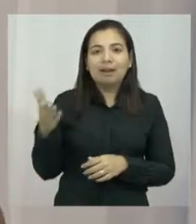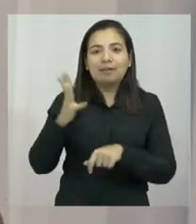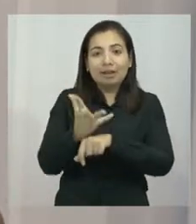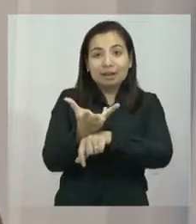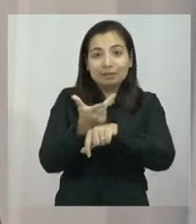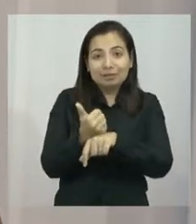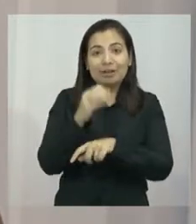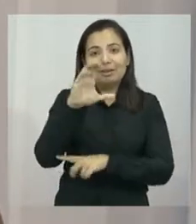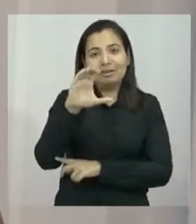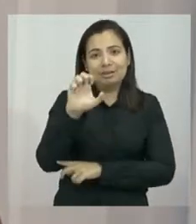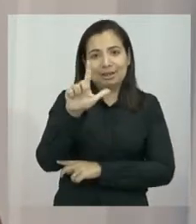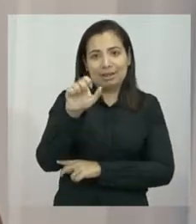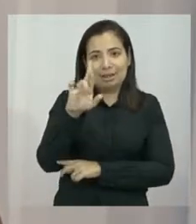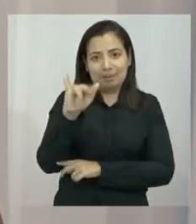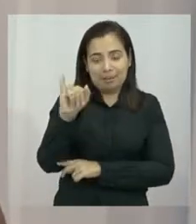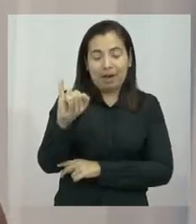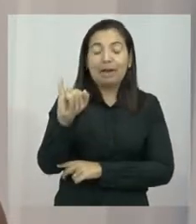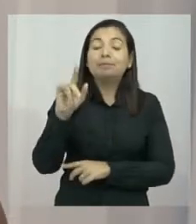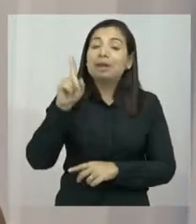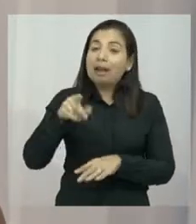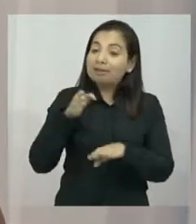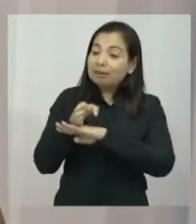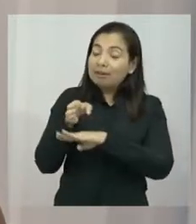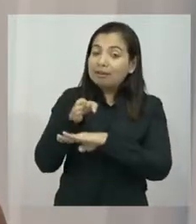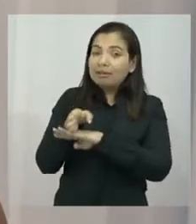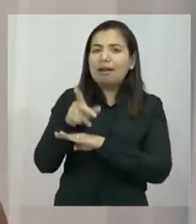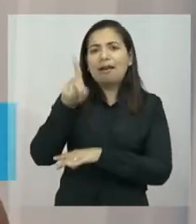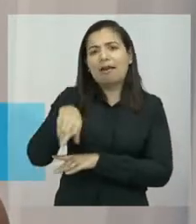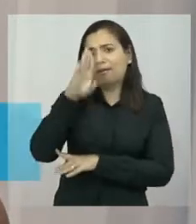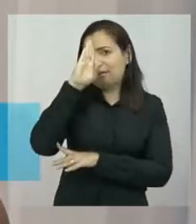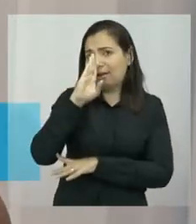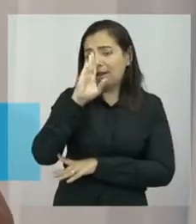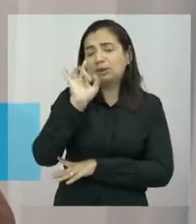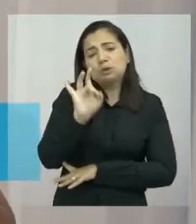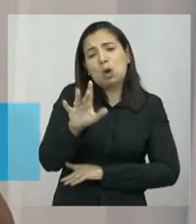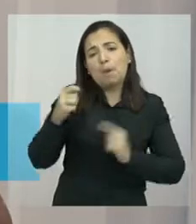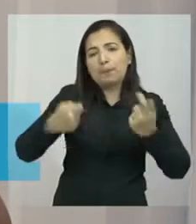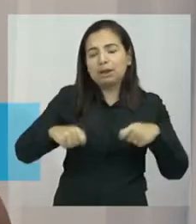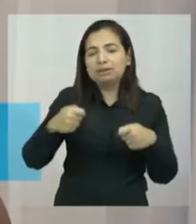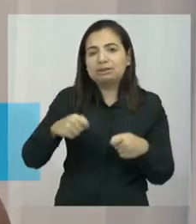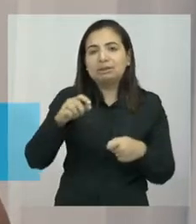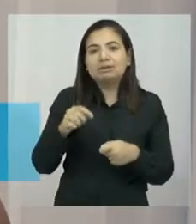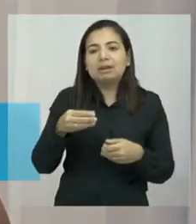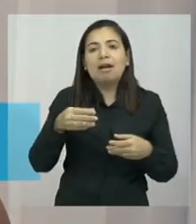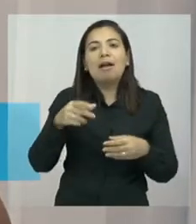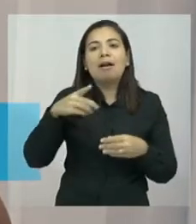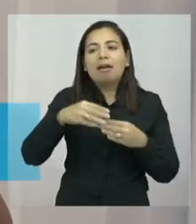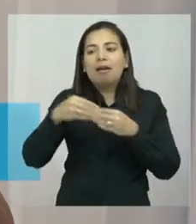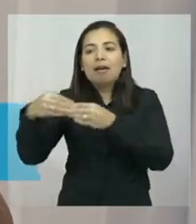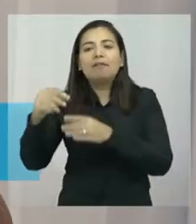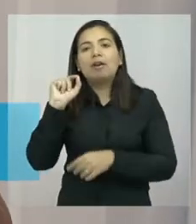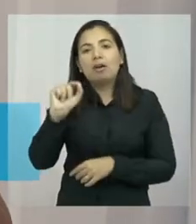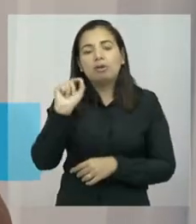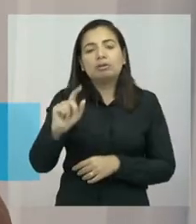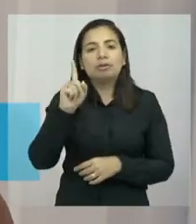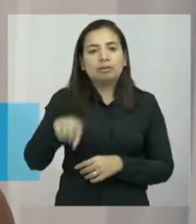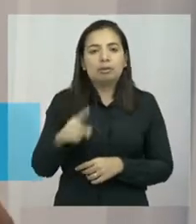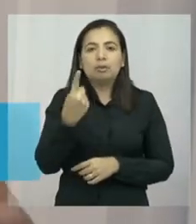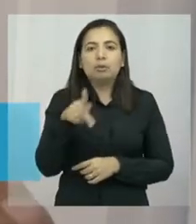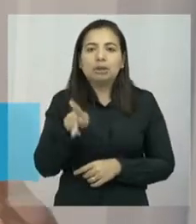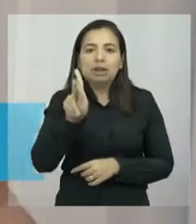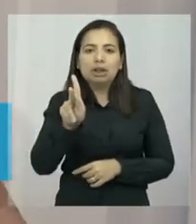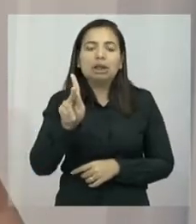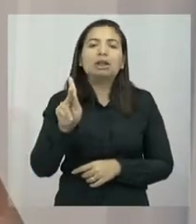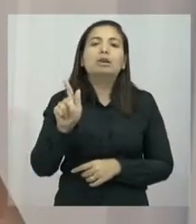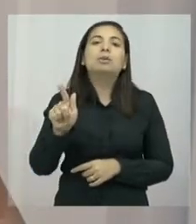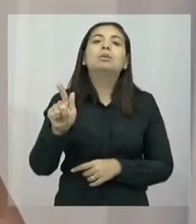né? Nós pedimos 1 quilo de alimento não perecível e que nós possamos estar juntamente louvando e adorando ao som